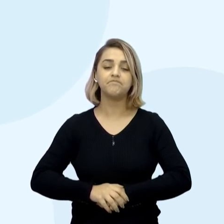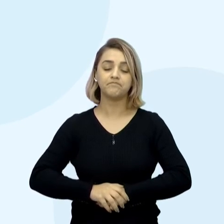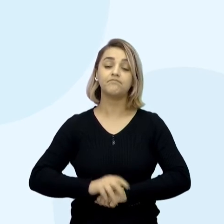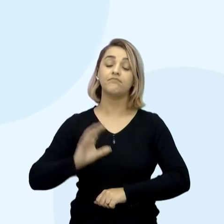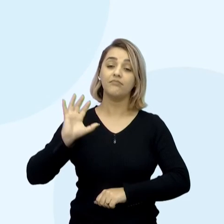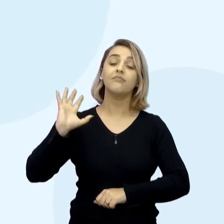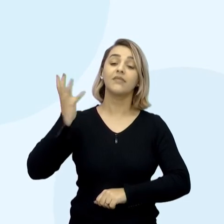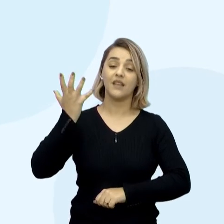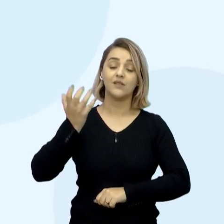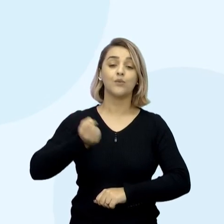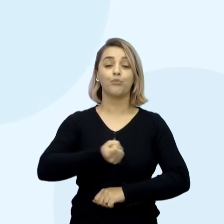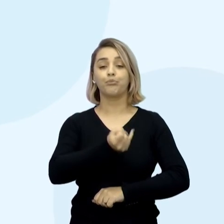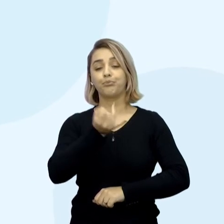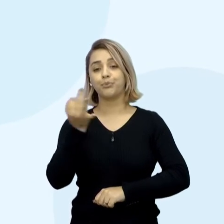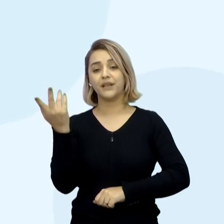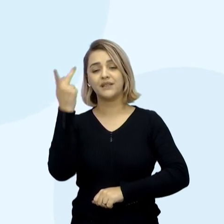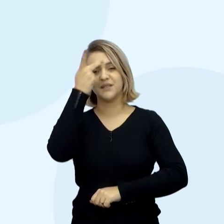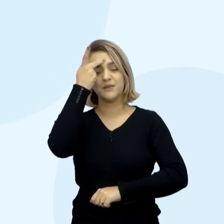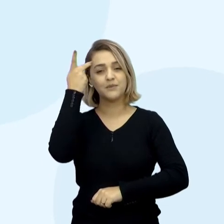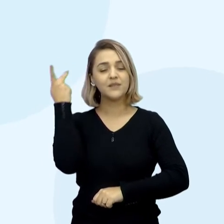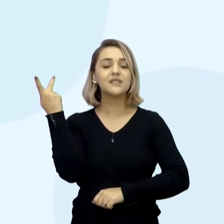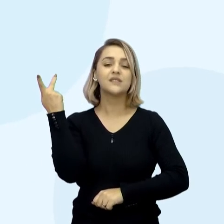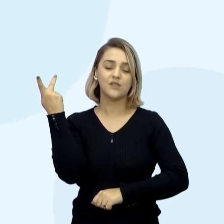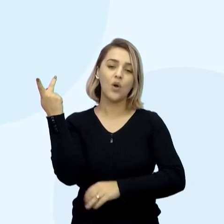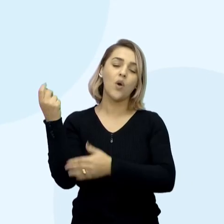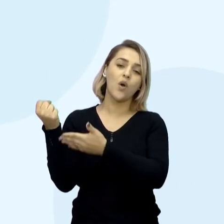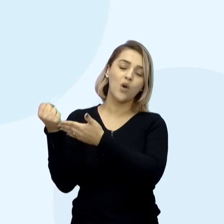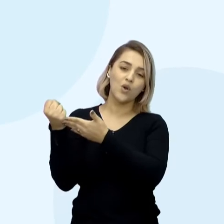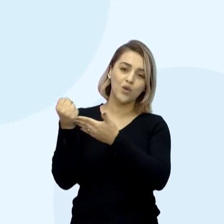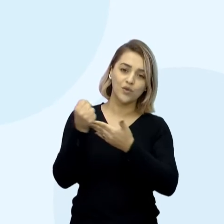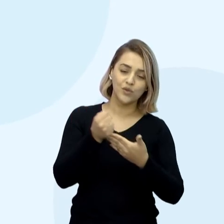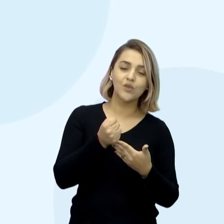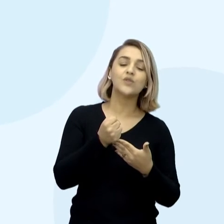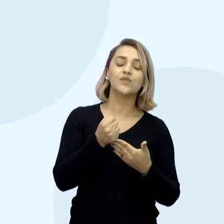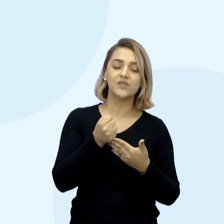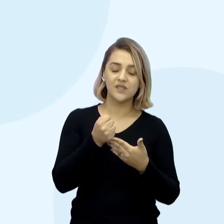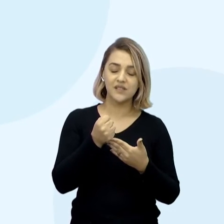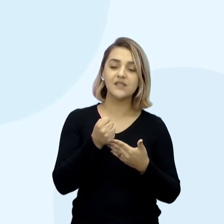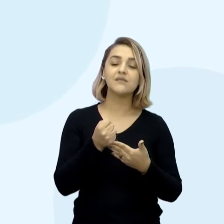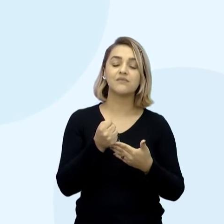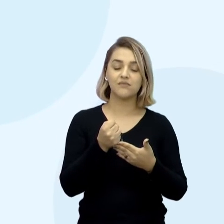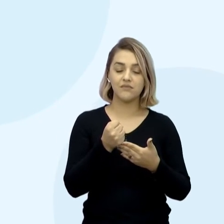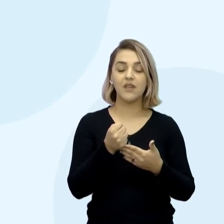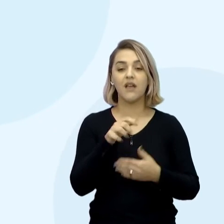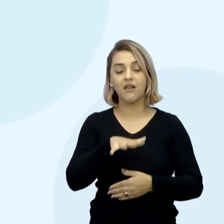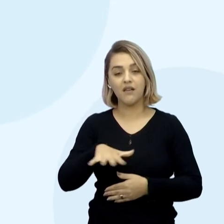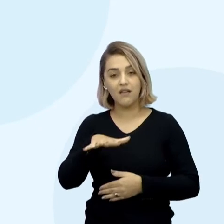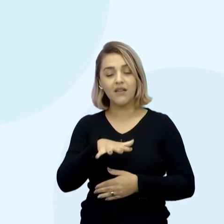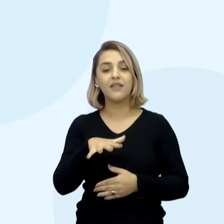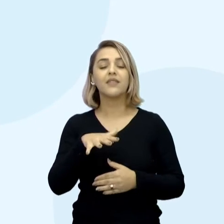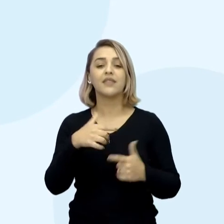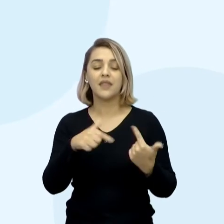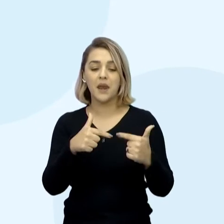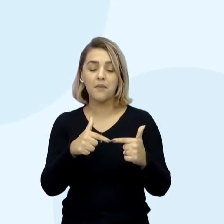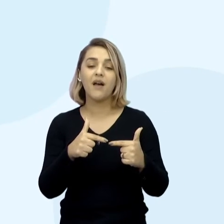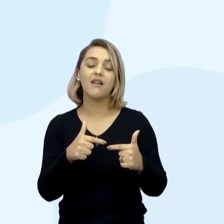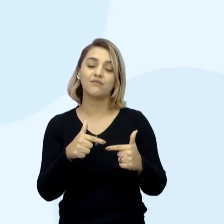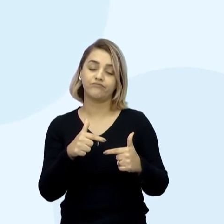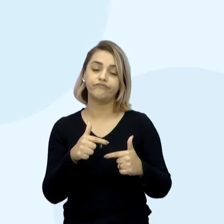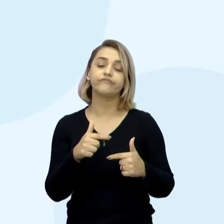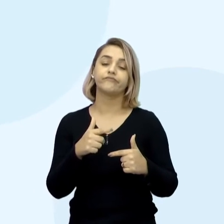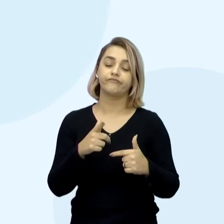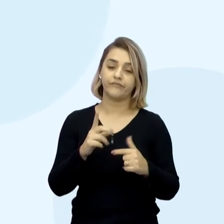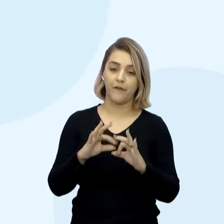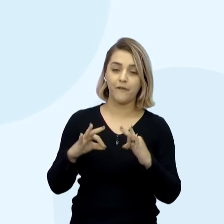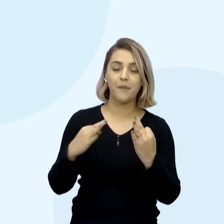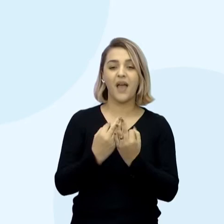que acabaram trazendo o ambiente de trabalho para o seu ambiente familiar, né? Porque a gente acaba misturando as